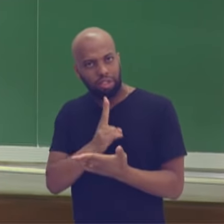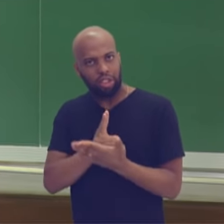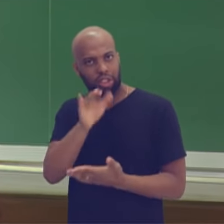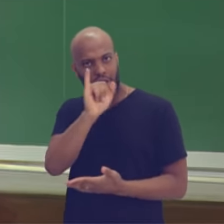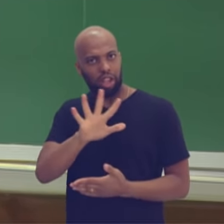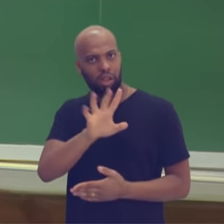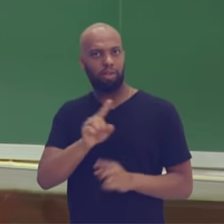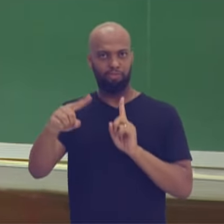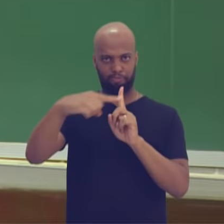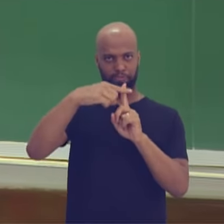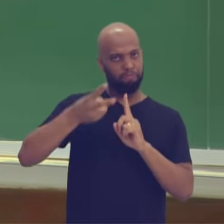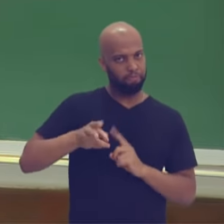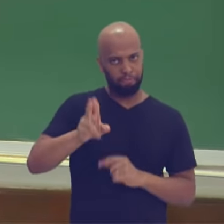conflitos.